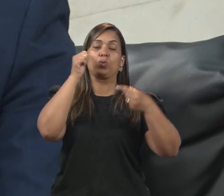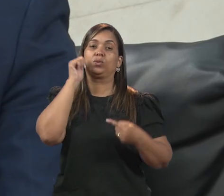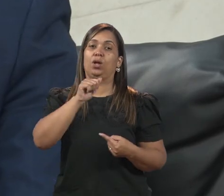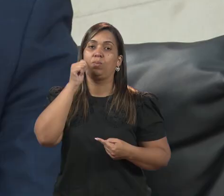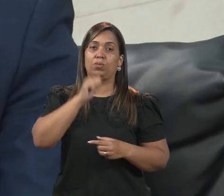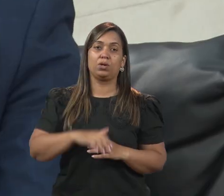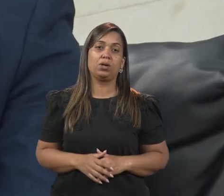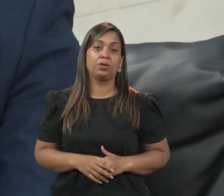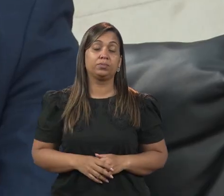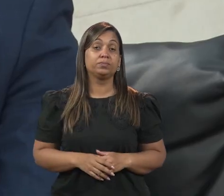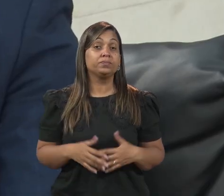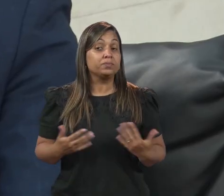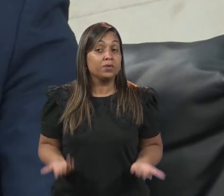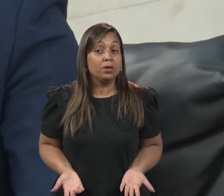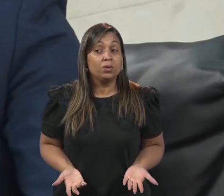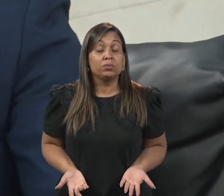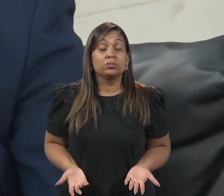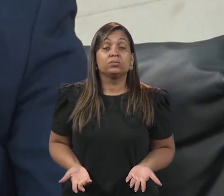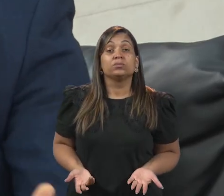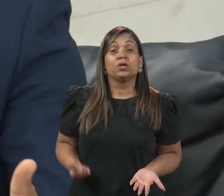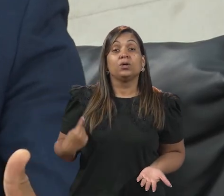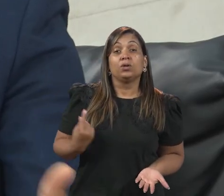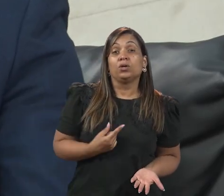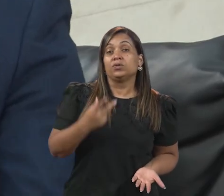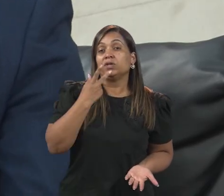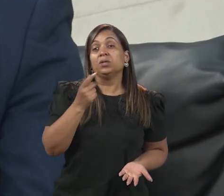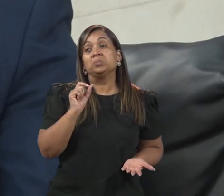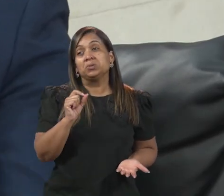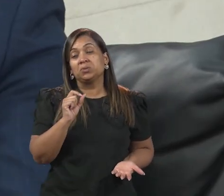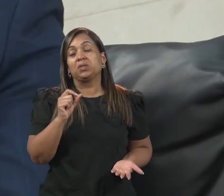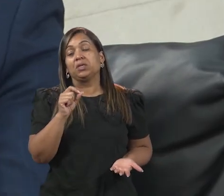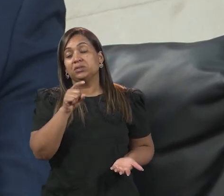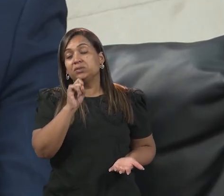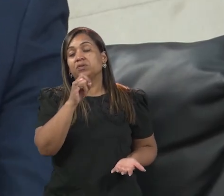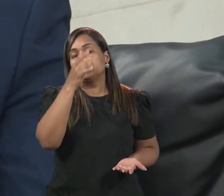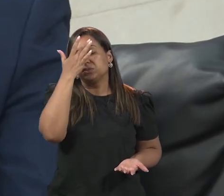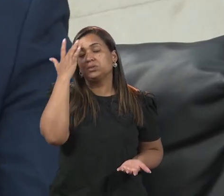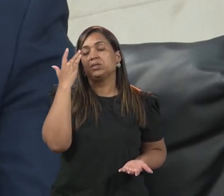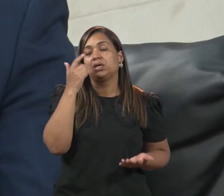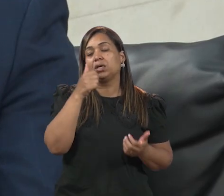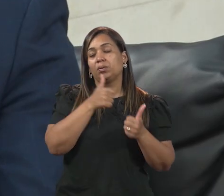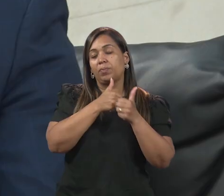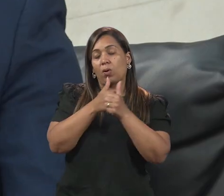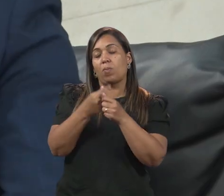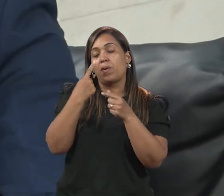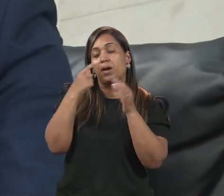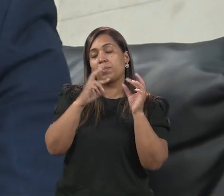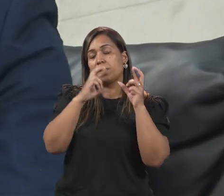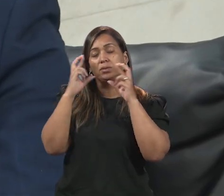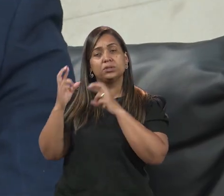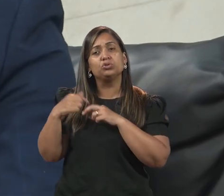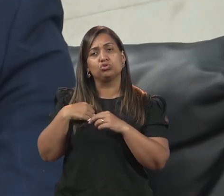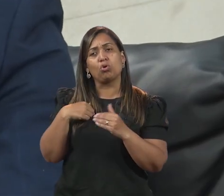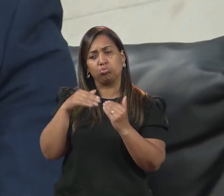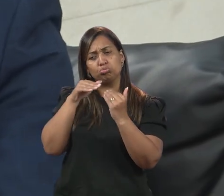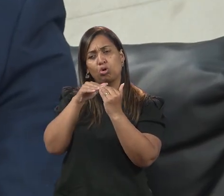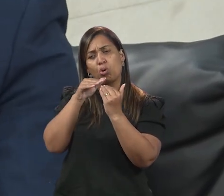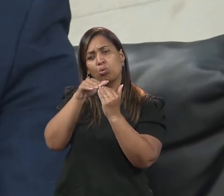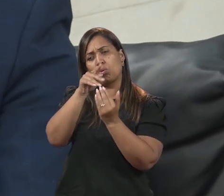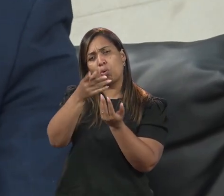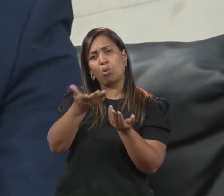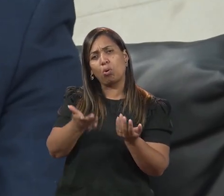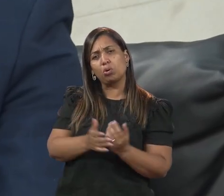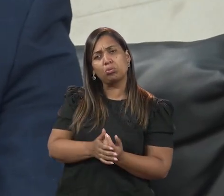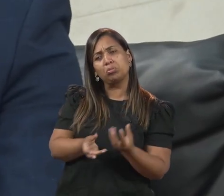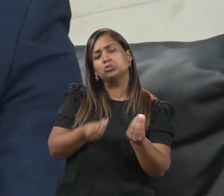mulher, entende? Então, quando nós falamos, eu acredito que quem me acompanha agora, me assiste agora, fala, olha, eu sou a favor dessa causa, mas